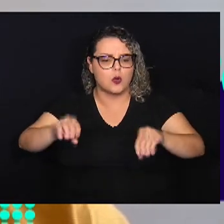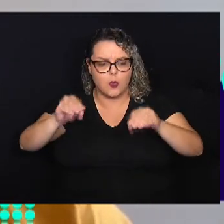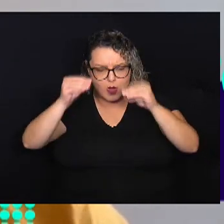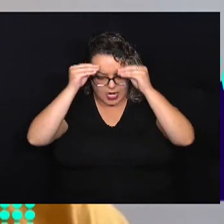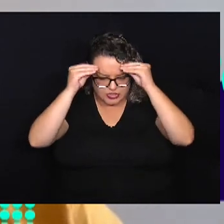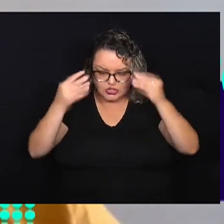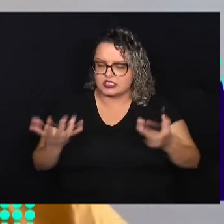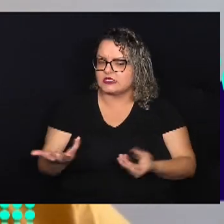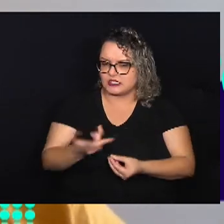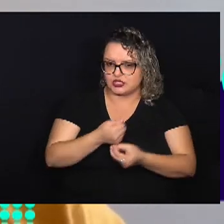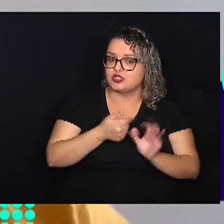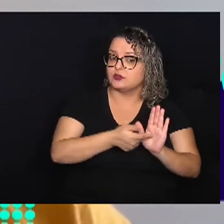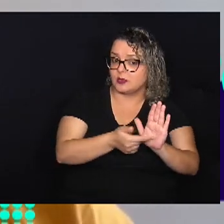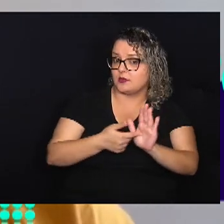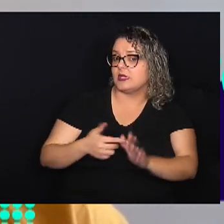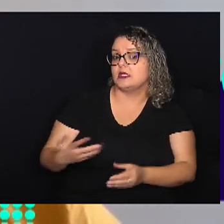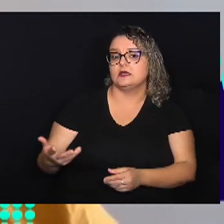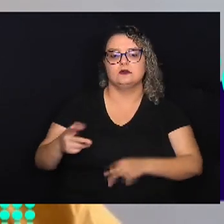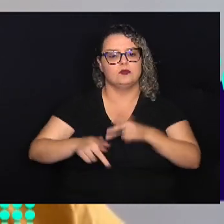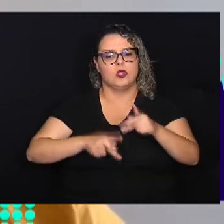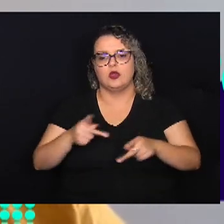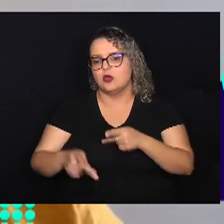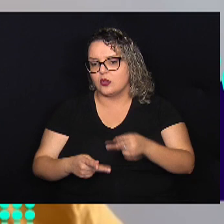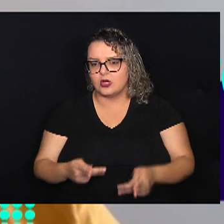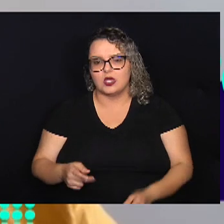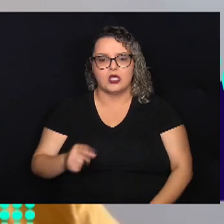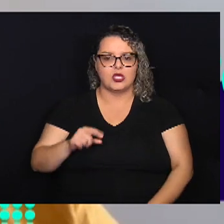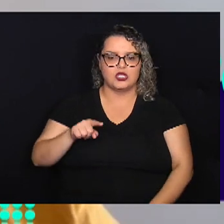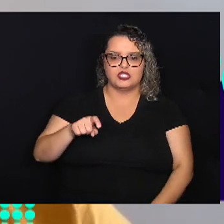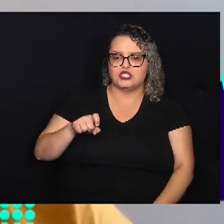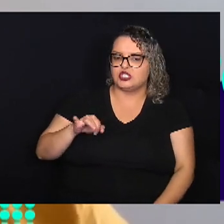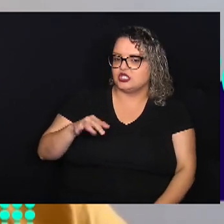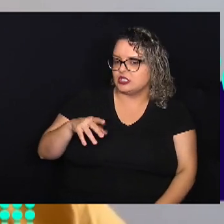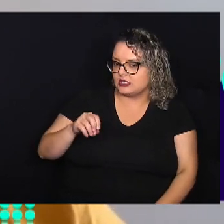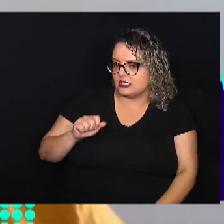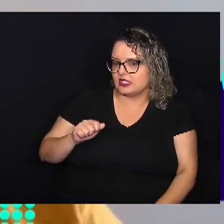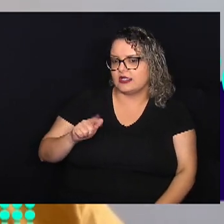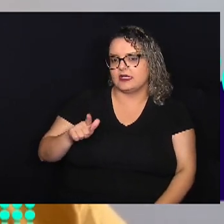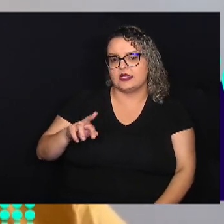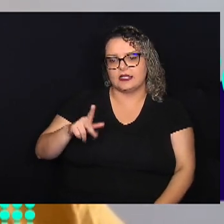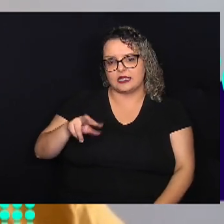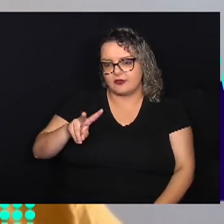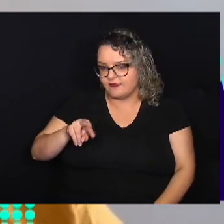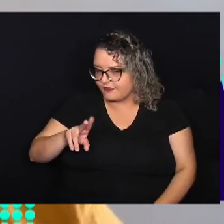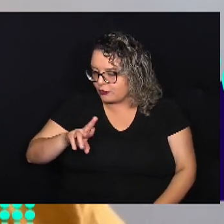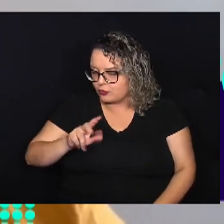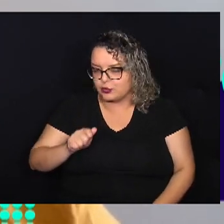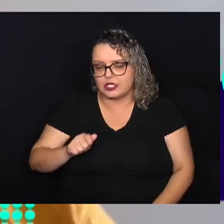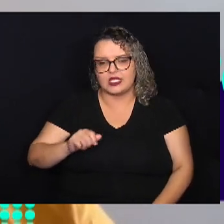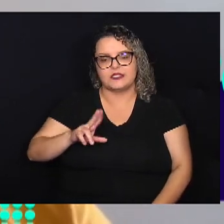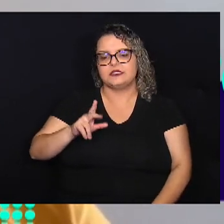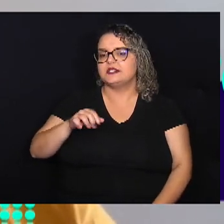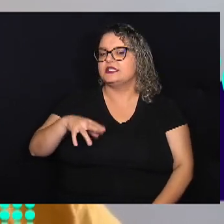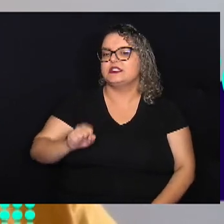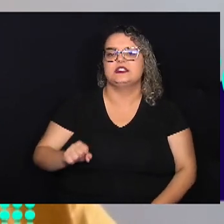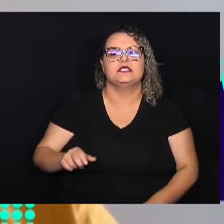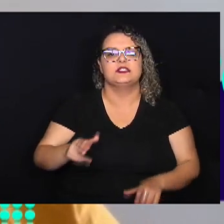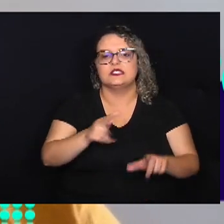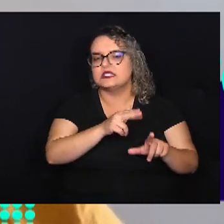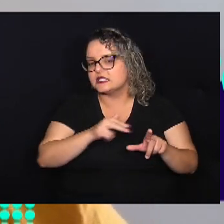para o público, que inclui estilogravuras, fotolivros, zines,